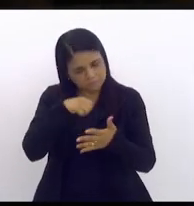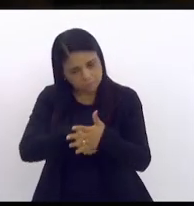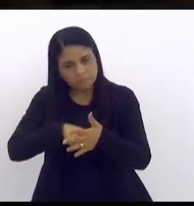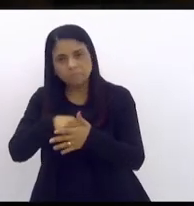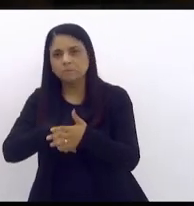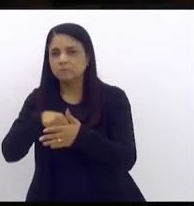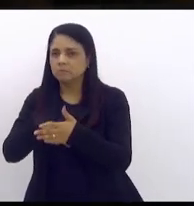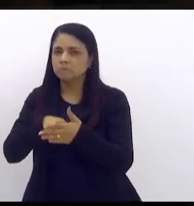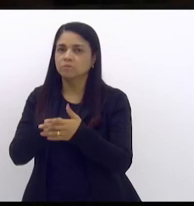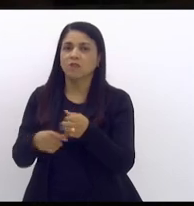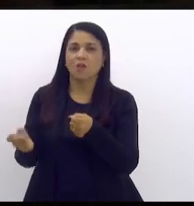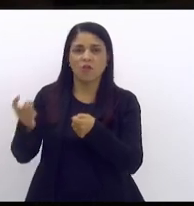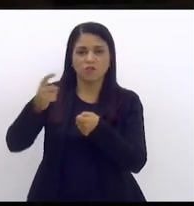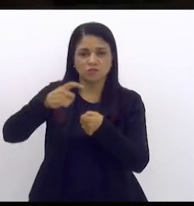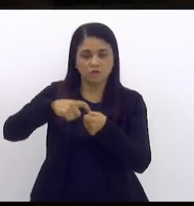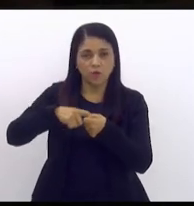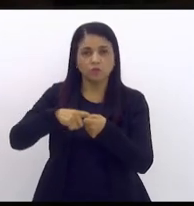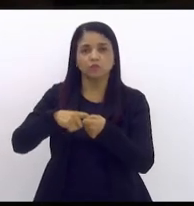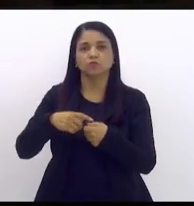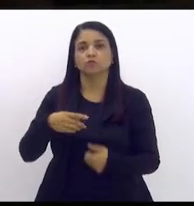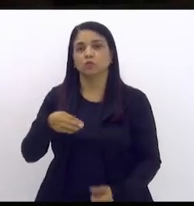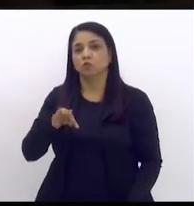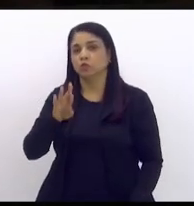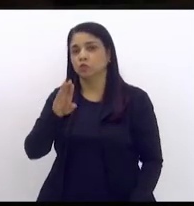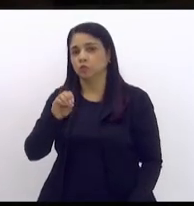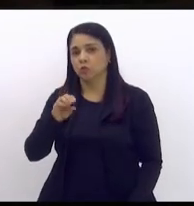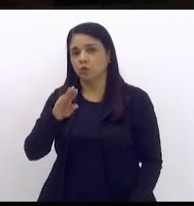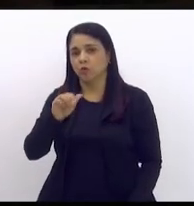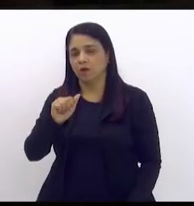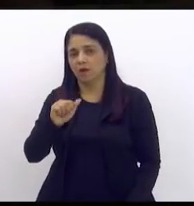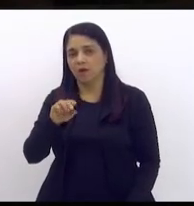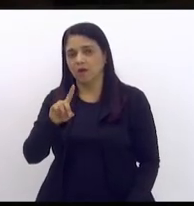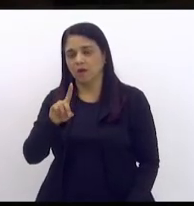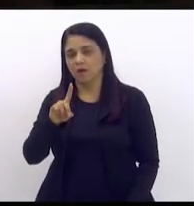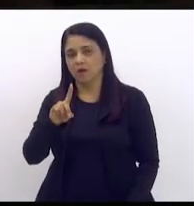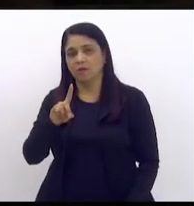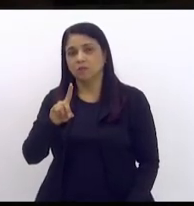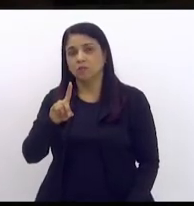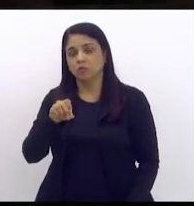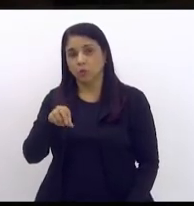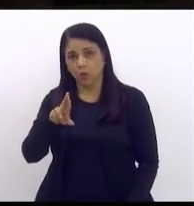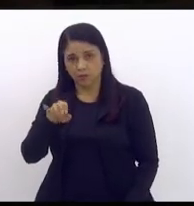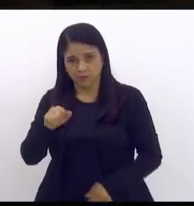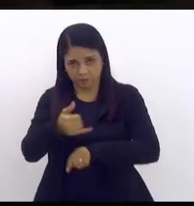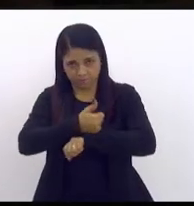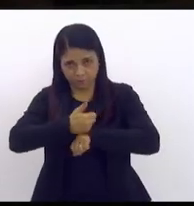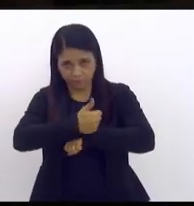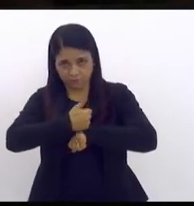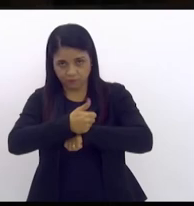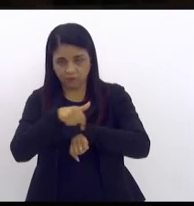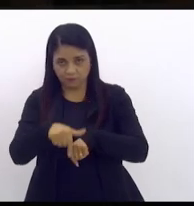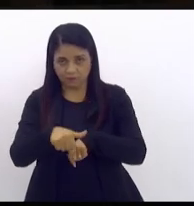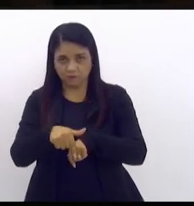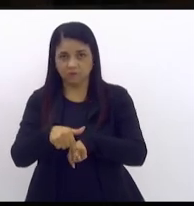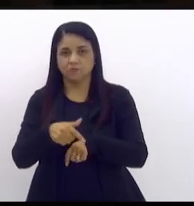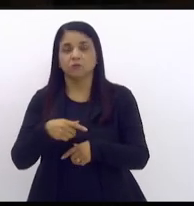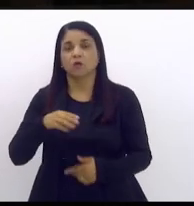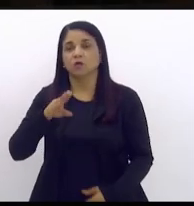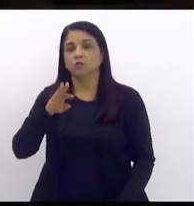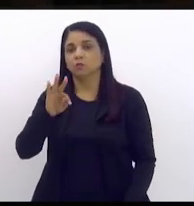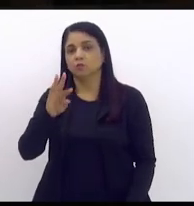na luta pela volta dos cobradores, por conta da segurança, da acessibilidade e dos empregos que foram